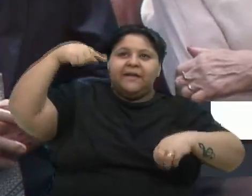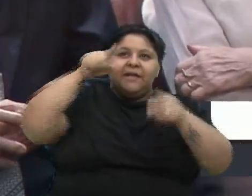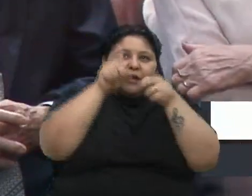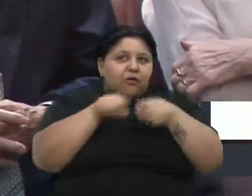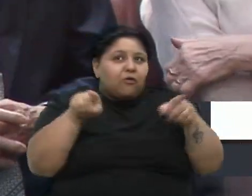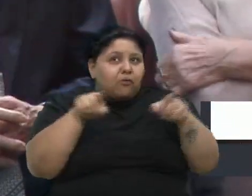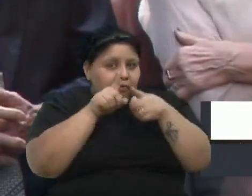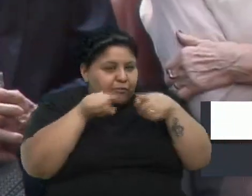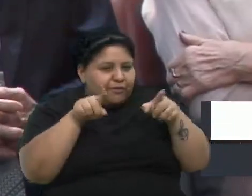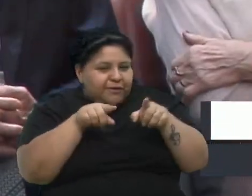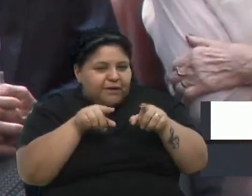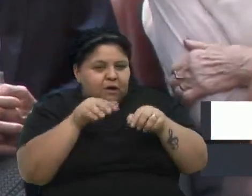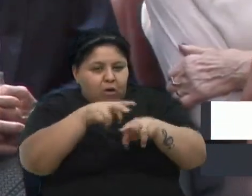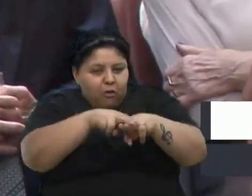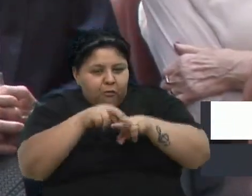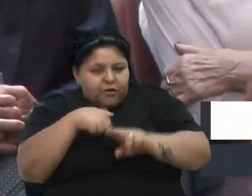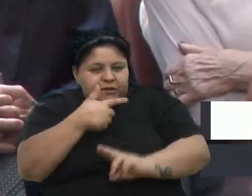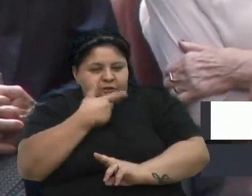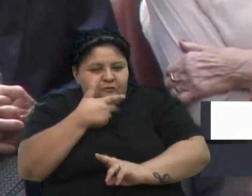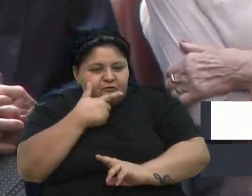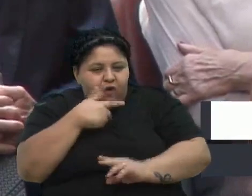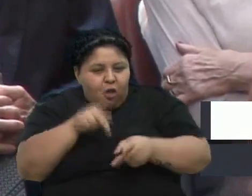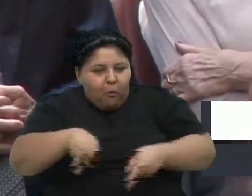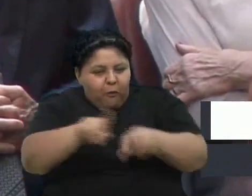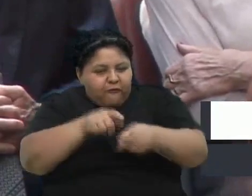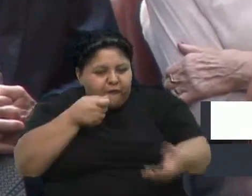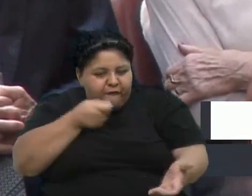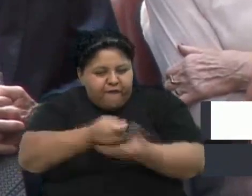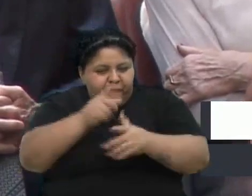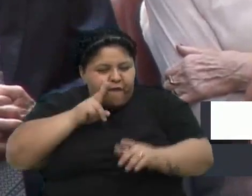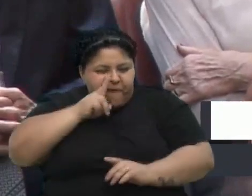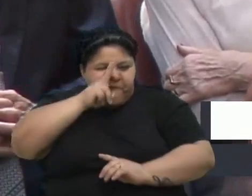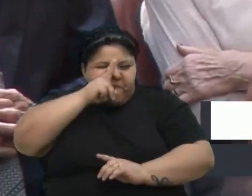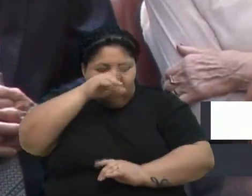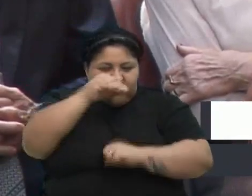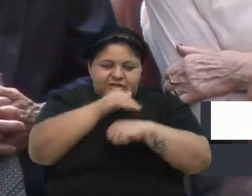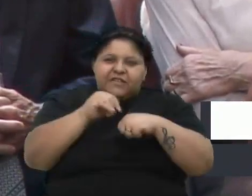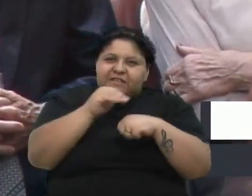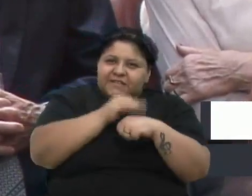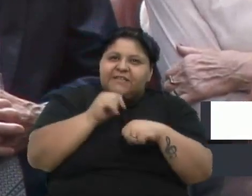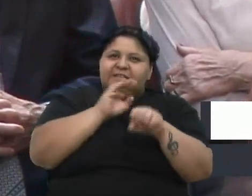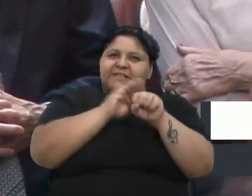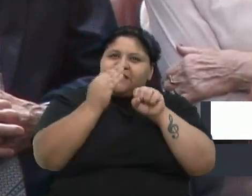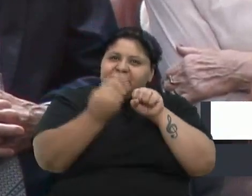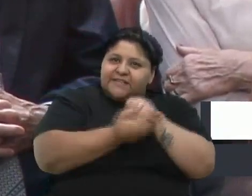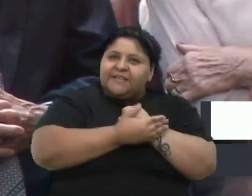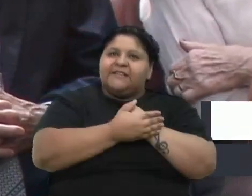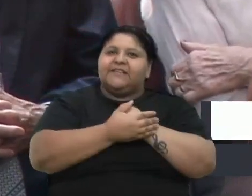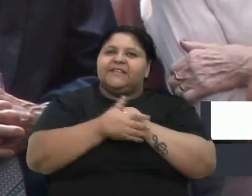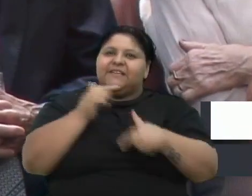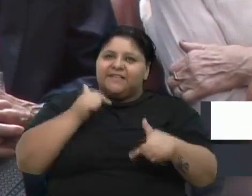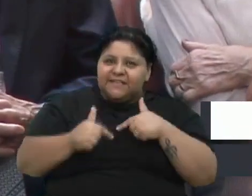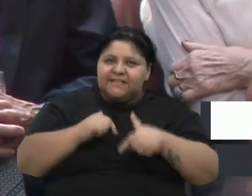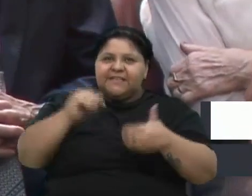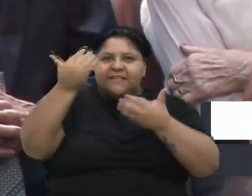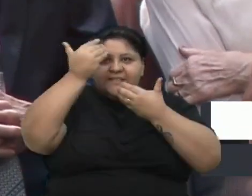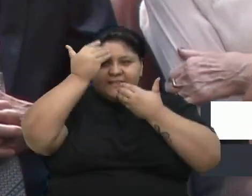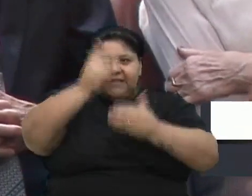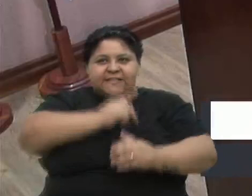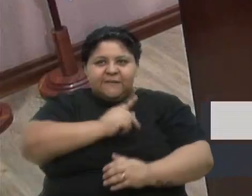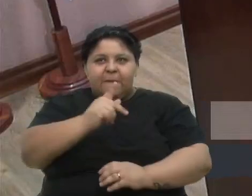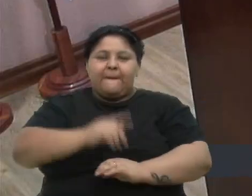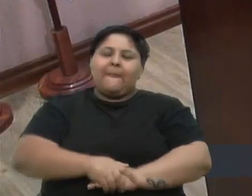Então, por isso que eu digo, é um povo guerreiro de Caxias do Sul, um povo querido, um povo dos bairros que são muito trabalhador. Obrigado,